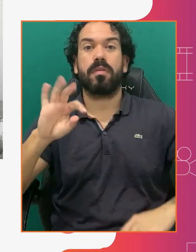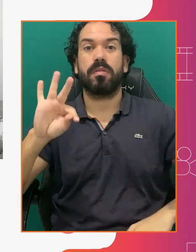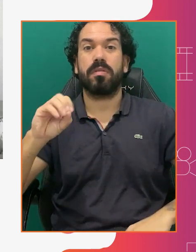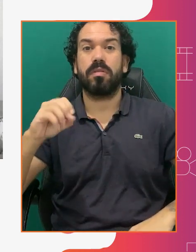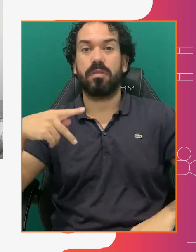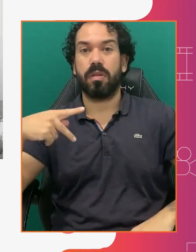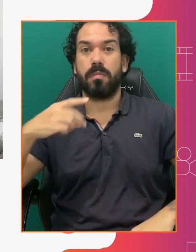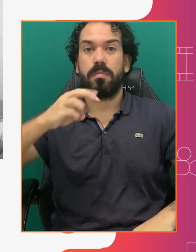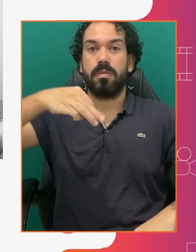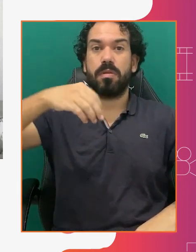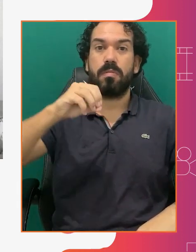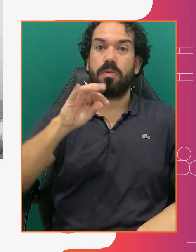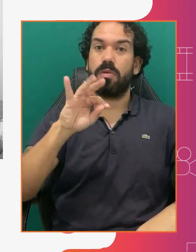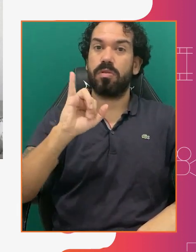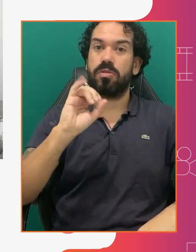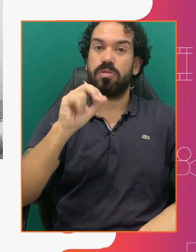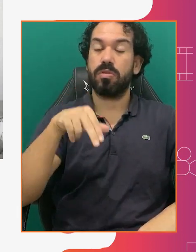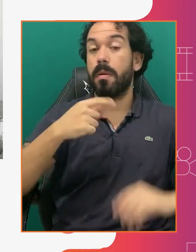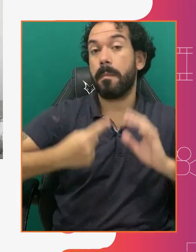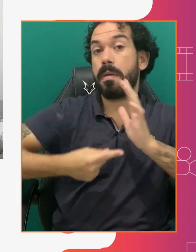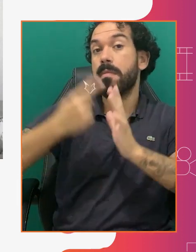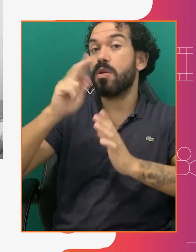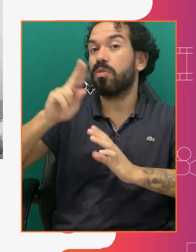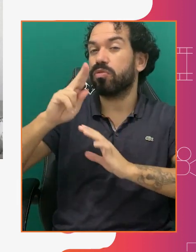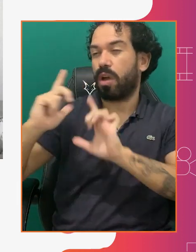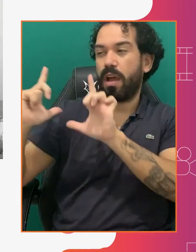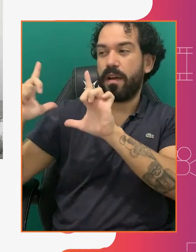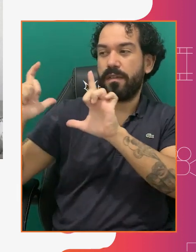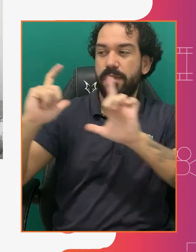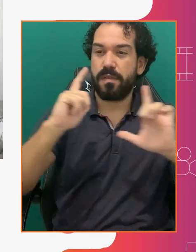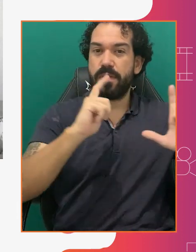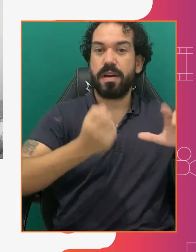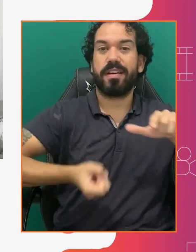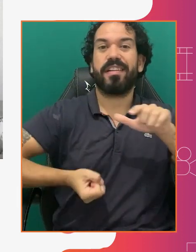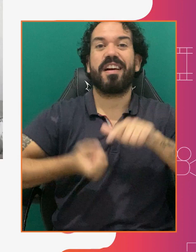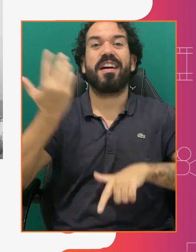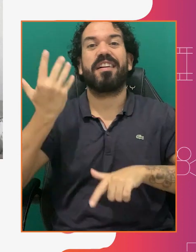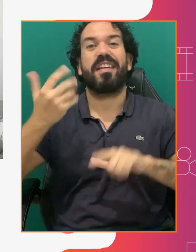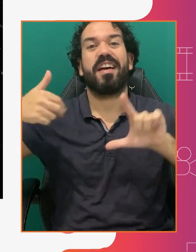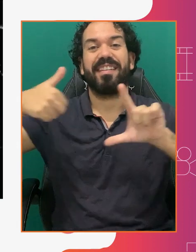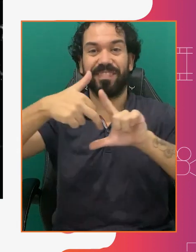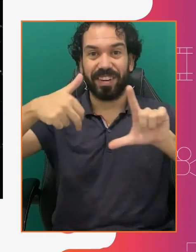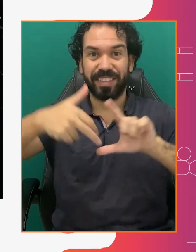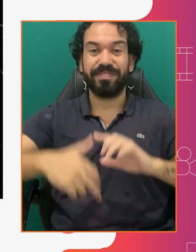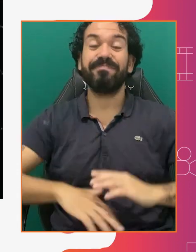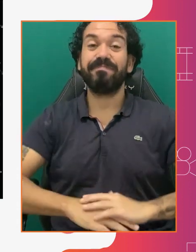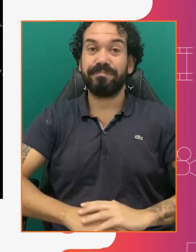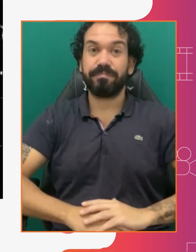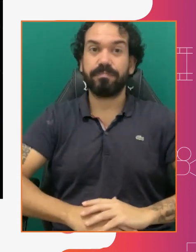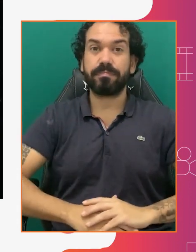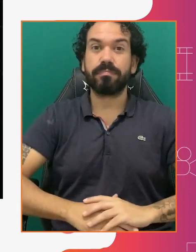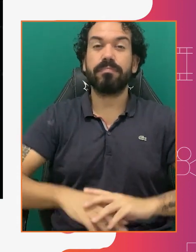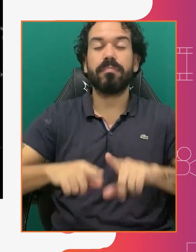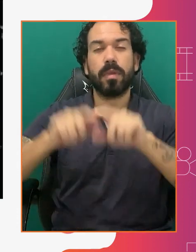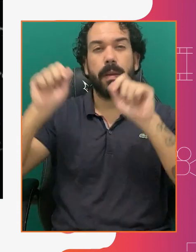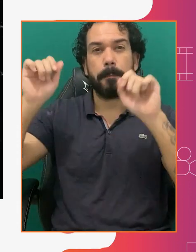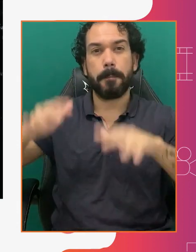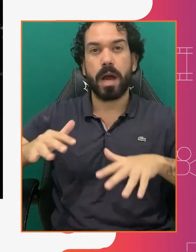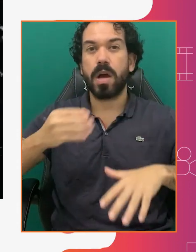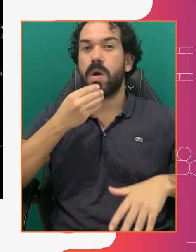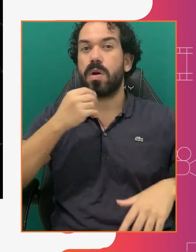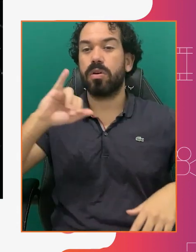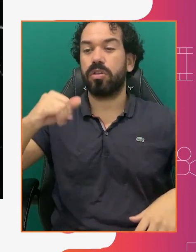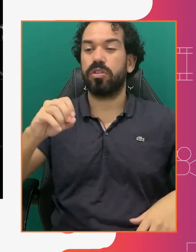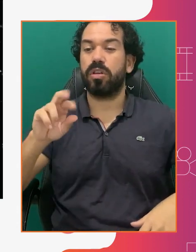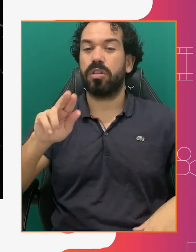ou seja, o primeiro que usou uma sequência de fotos para produzir uma animação. O mágico e ilusionista